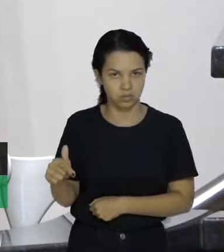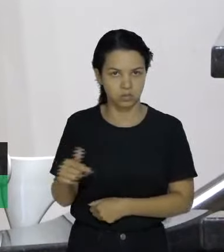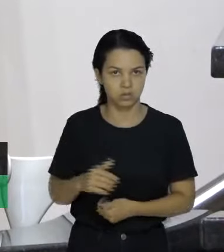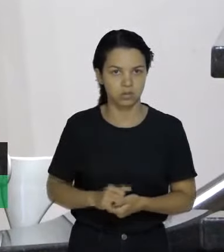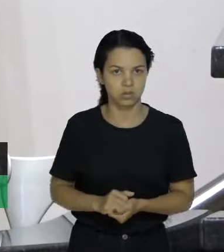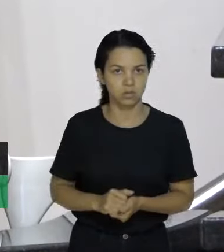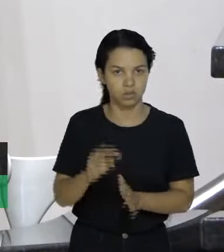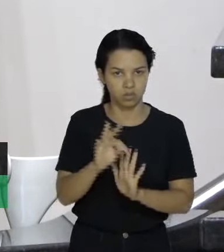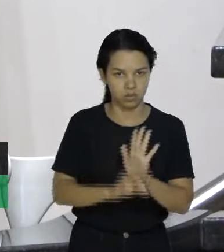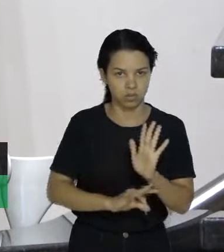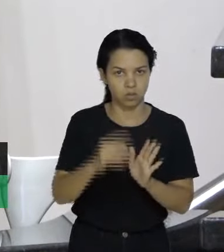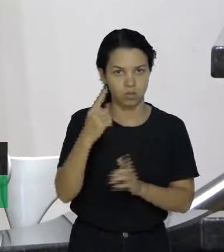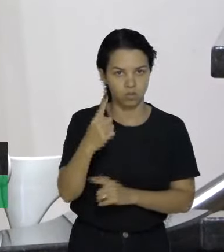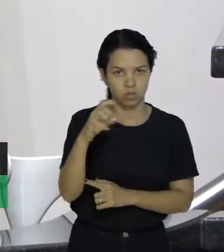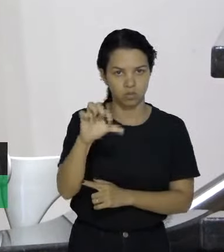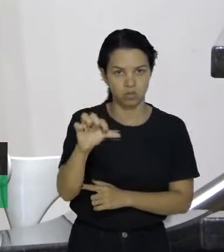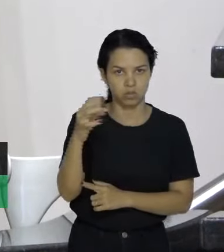1941